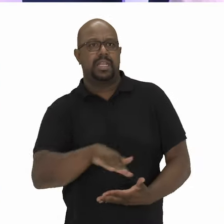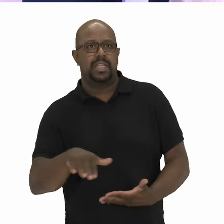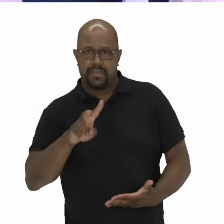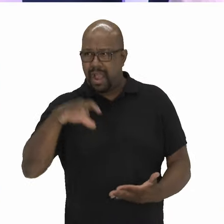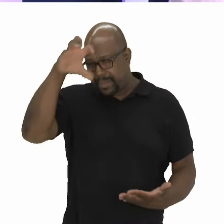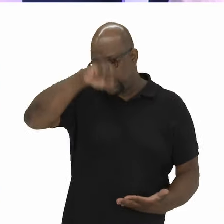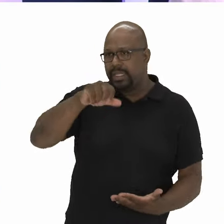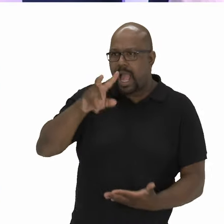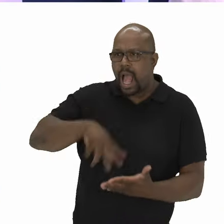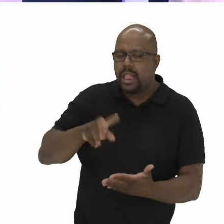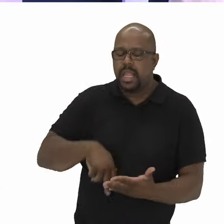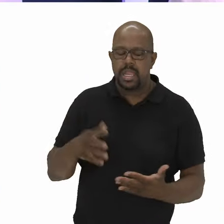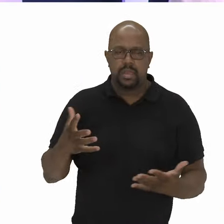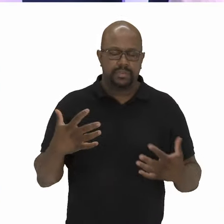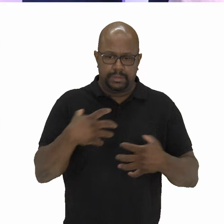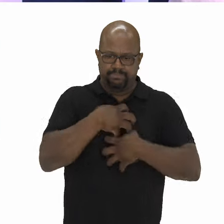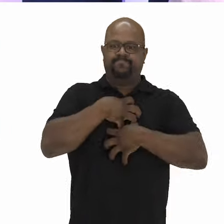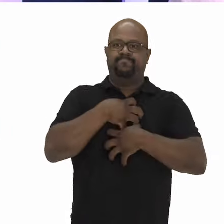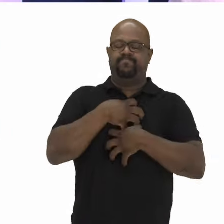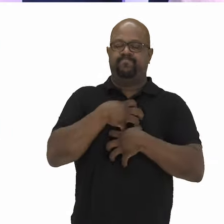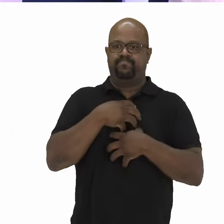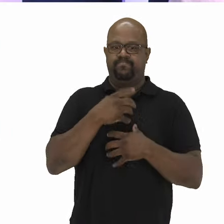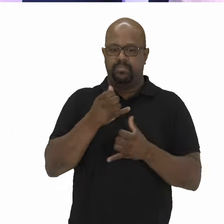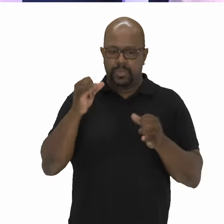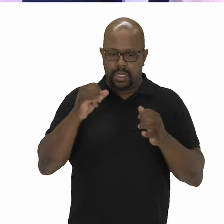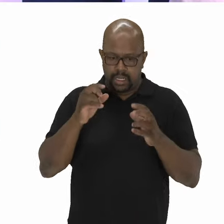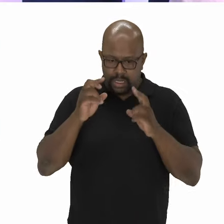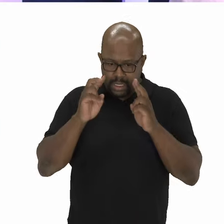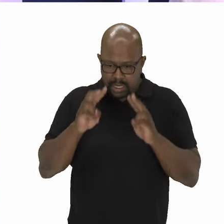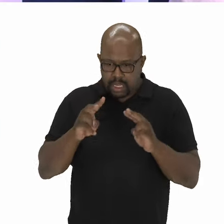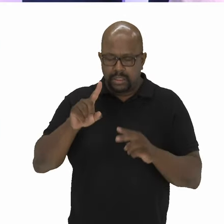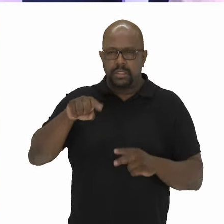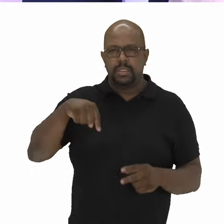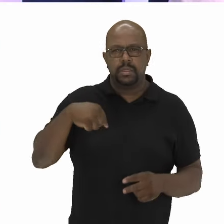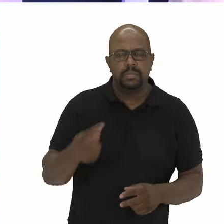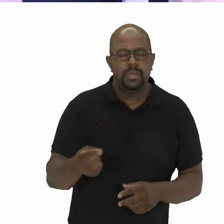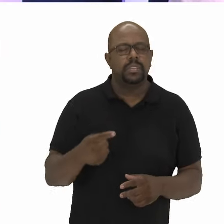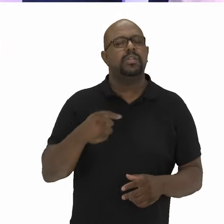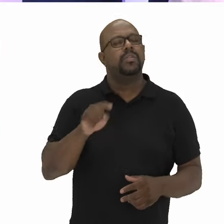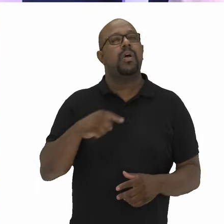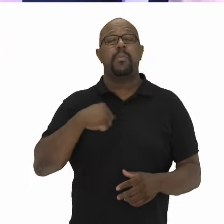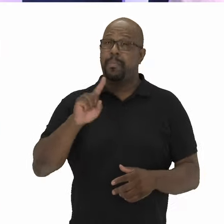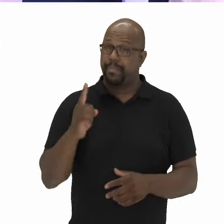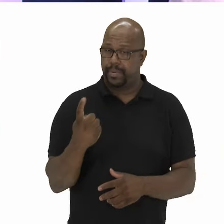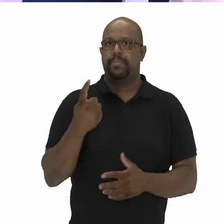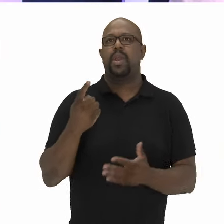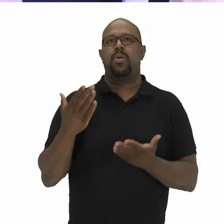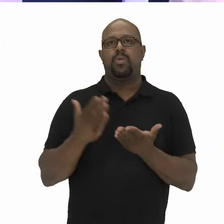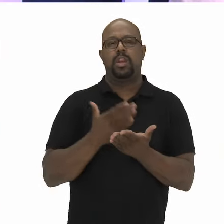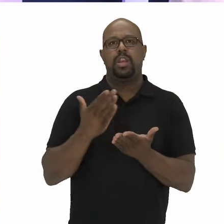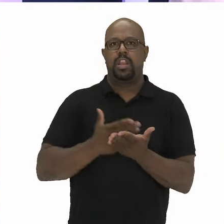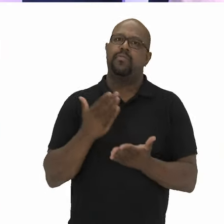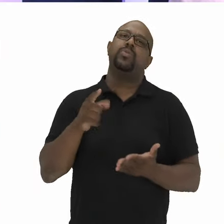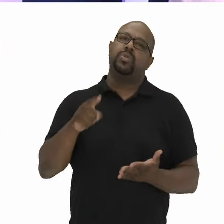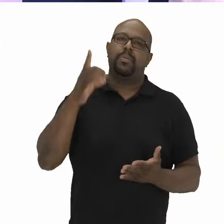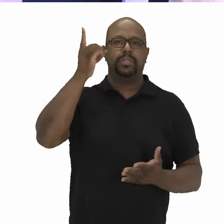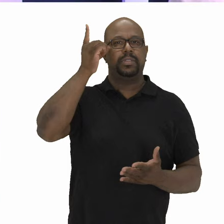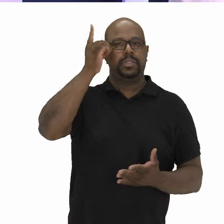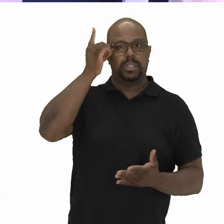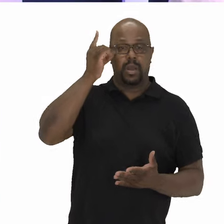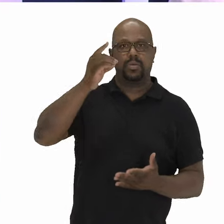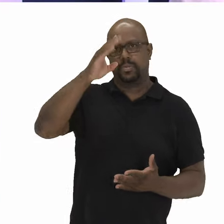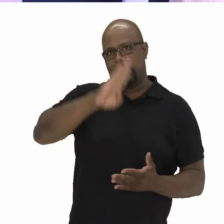essa criança vai aprender a ler e eu fiquei tão mobilizada que escrevi uma reportagem depois um livro que se tornou o primeiro livro sobre C de Down